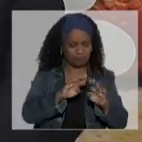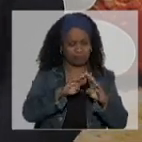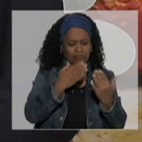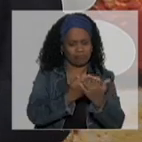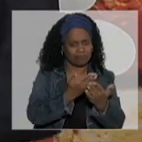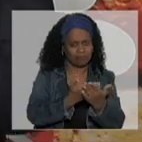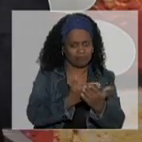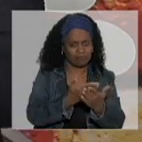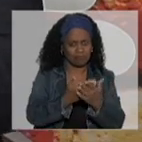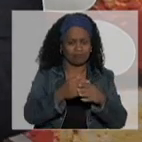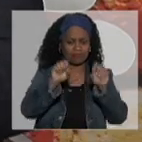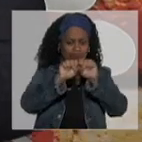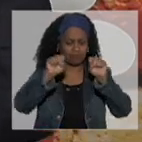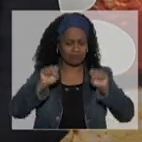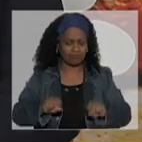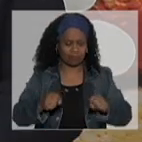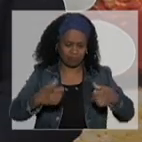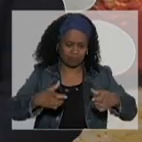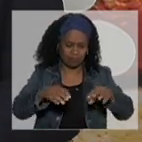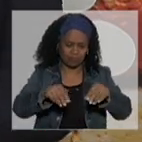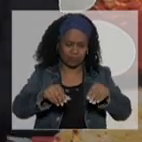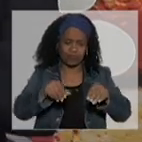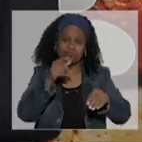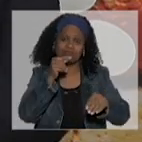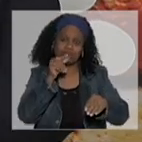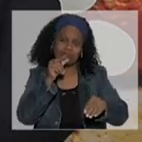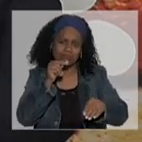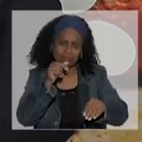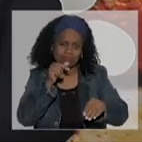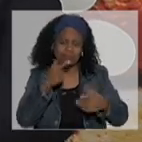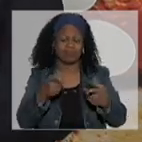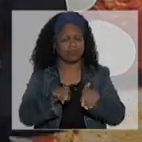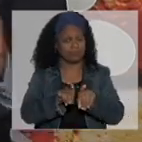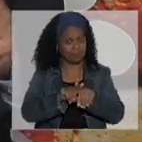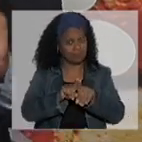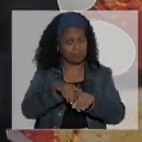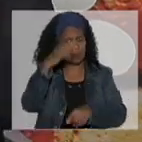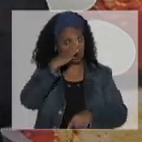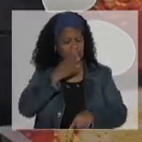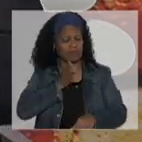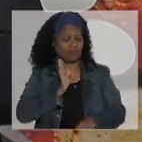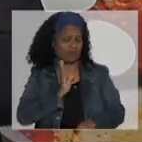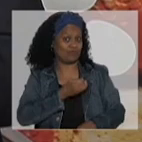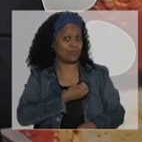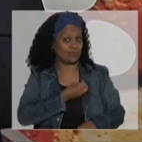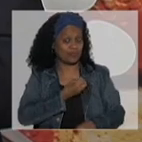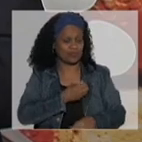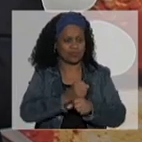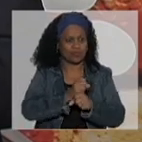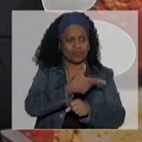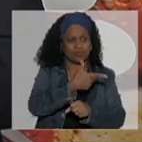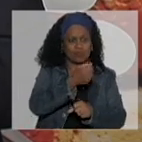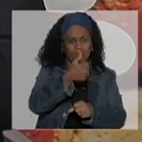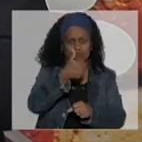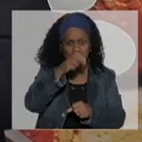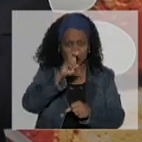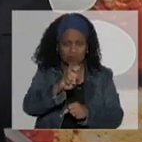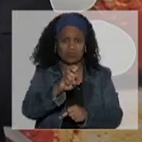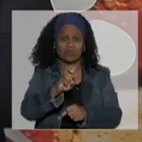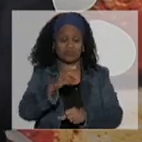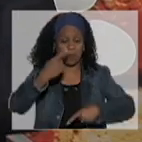e do programa de cisternas no semiárido brasileiro mas é importante acrescentar que o brasil viveu também de 2013 a 2015 aproximadamente